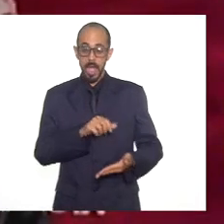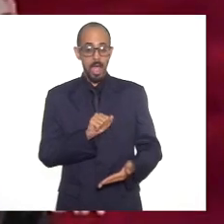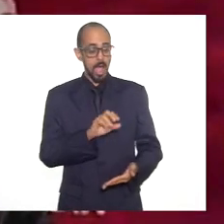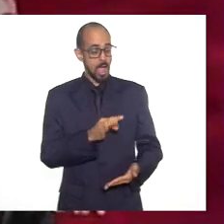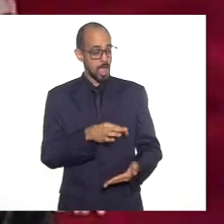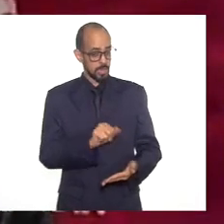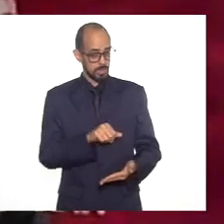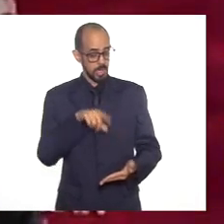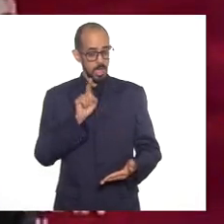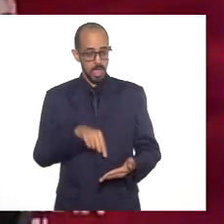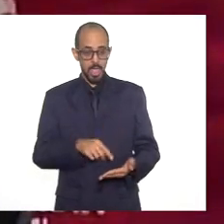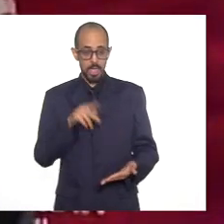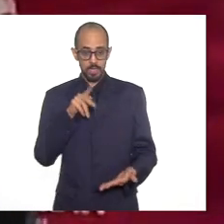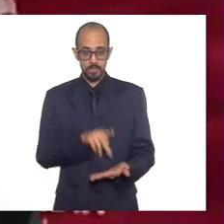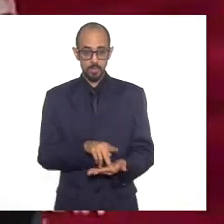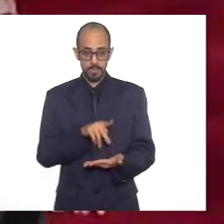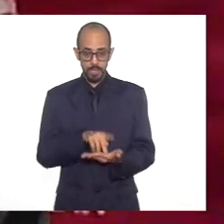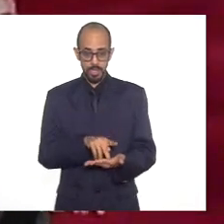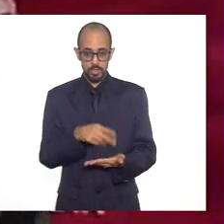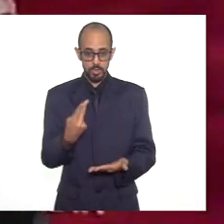com exatidão o ocorrido na